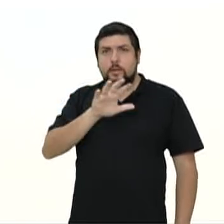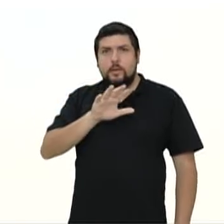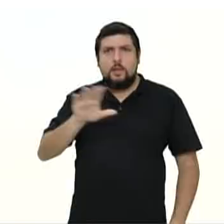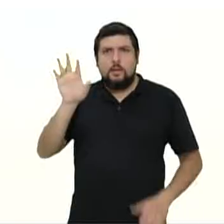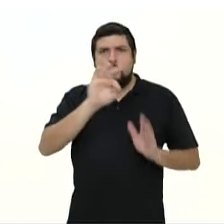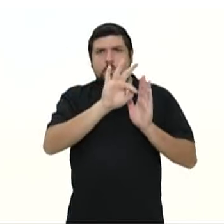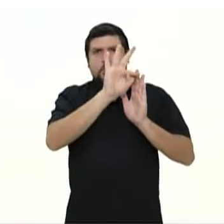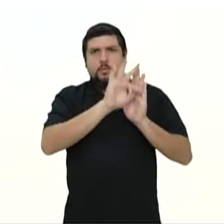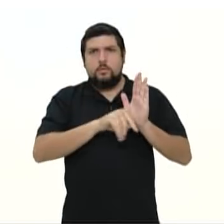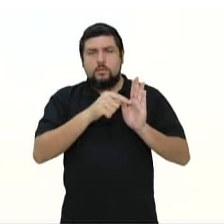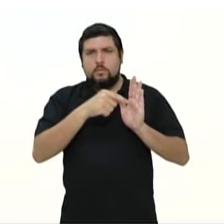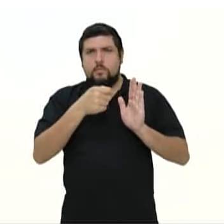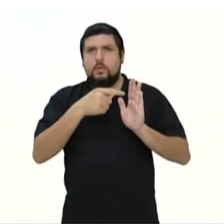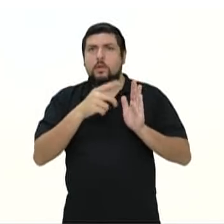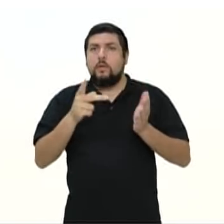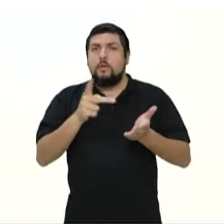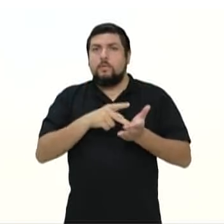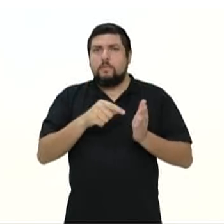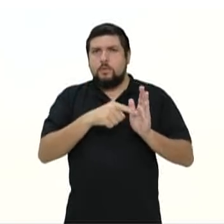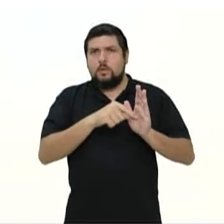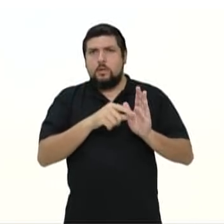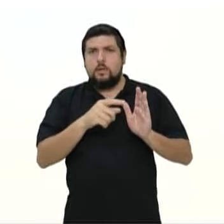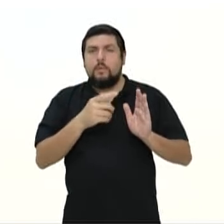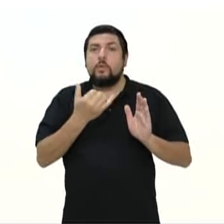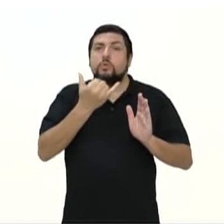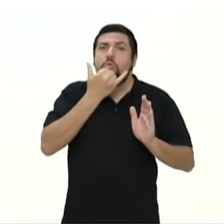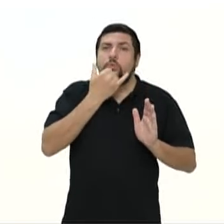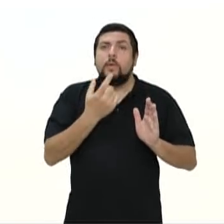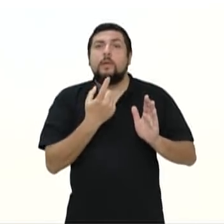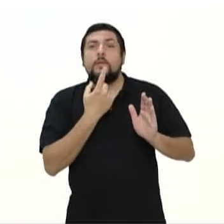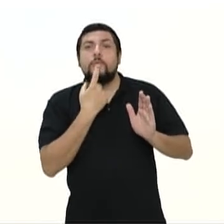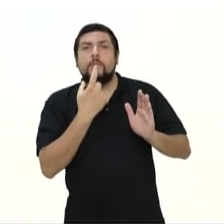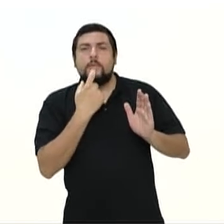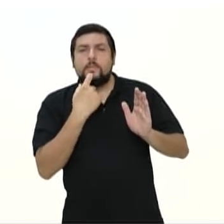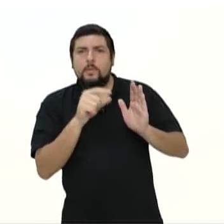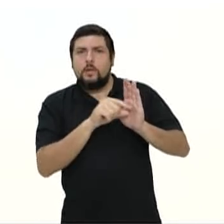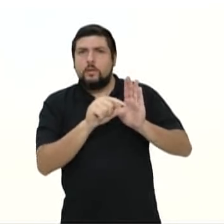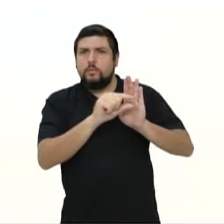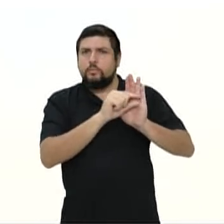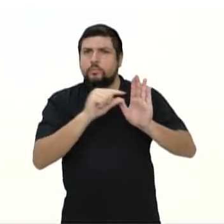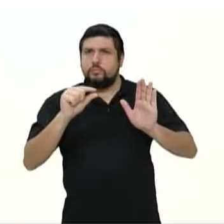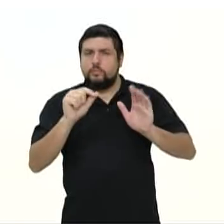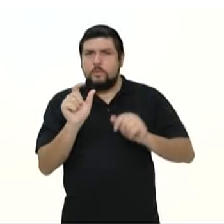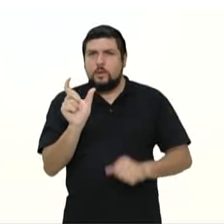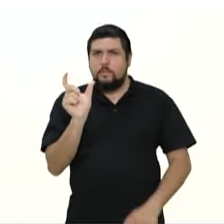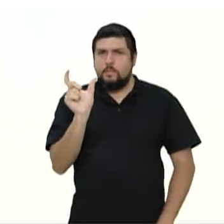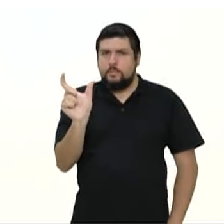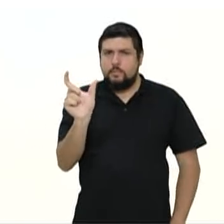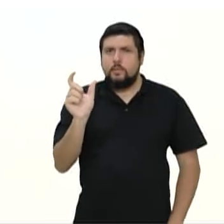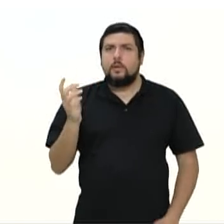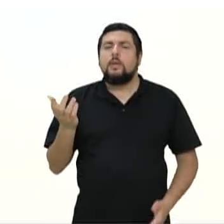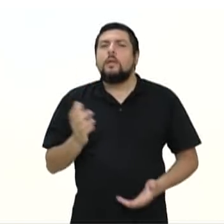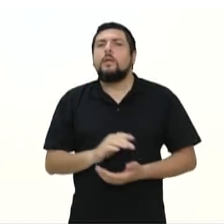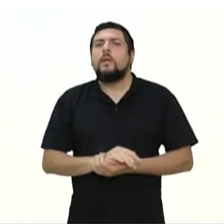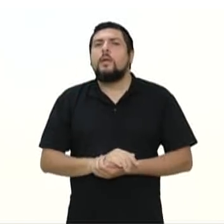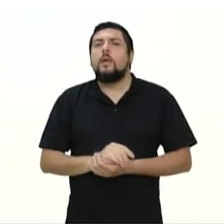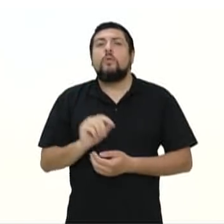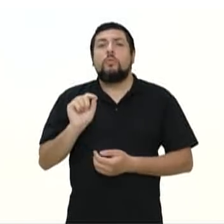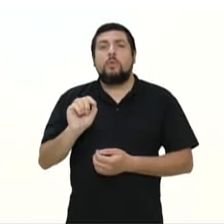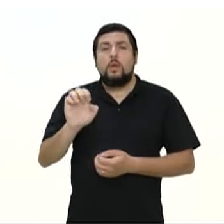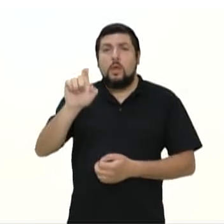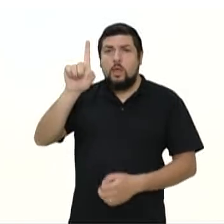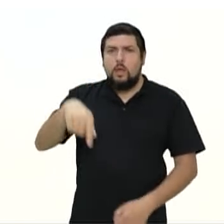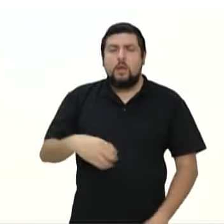verdade em destaque, não está, está em vermelho aqui para vocês, né, grifado, e é a